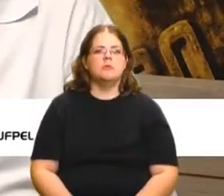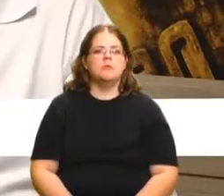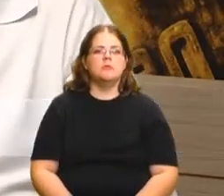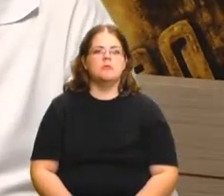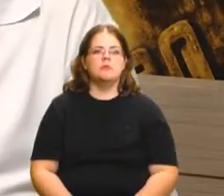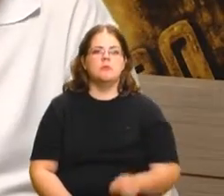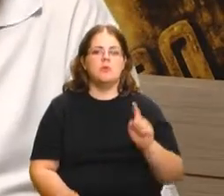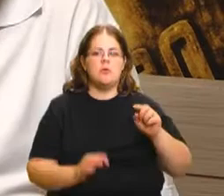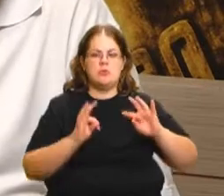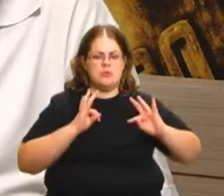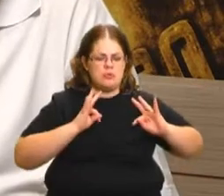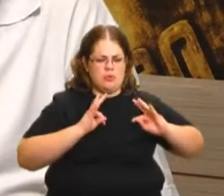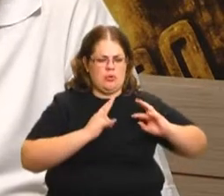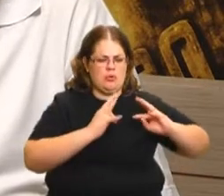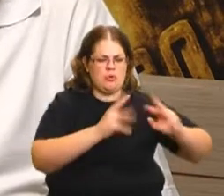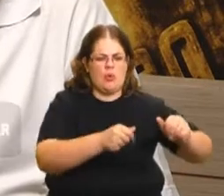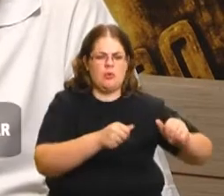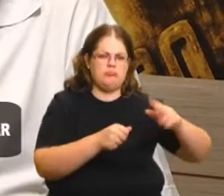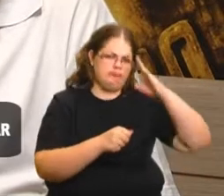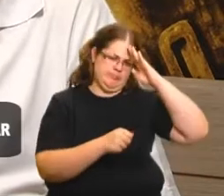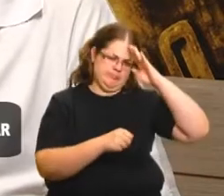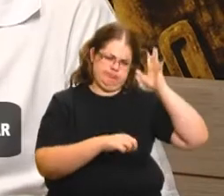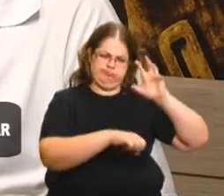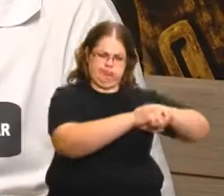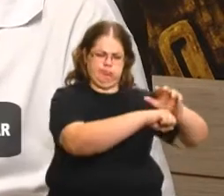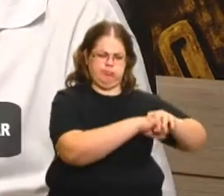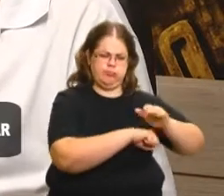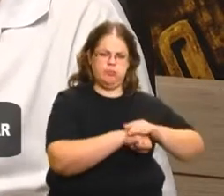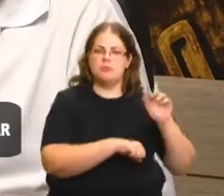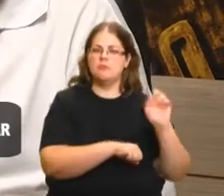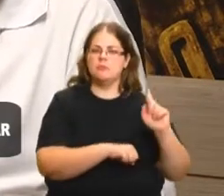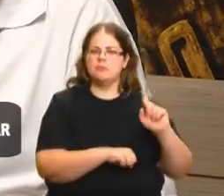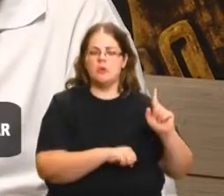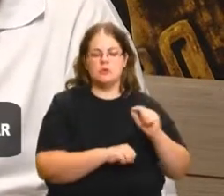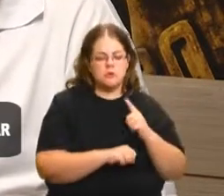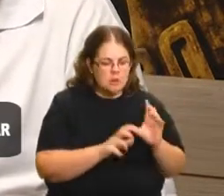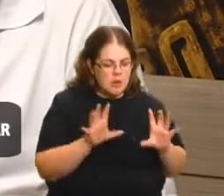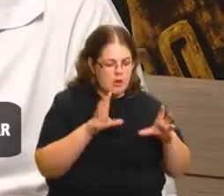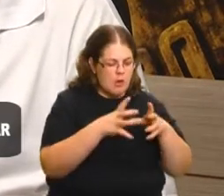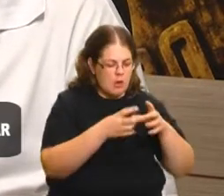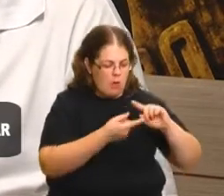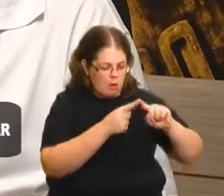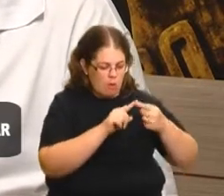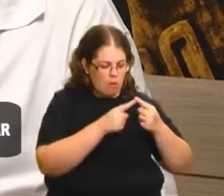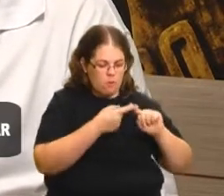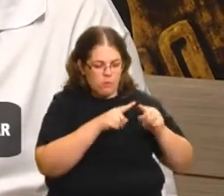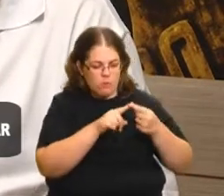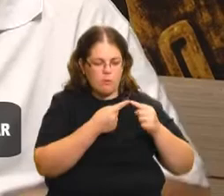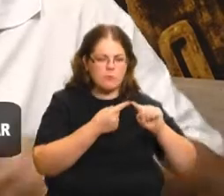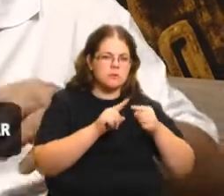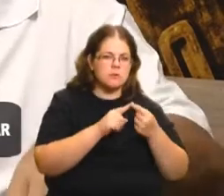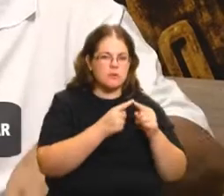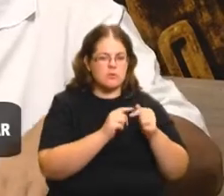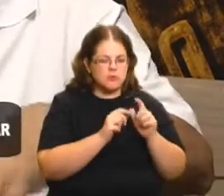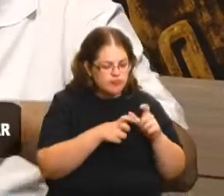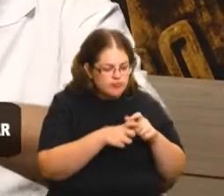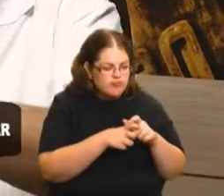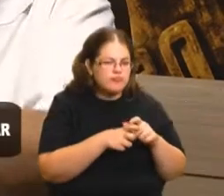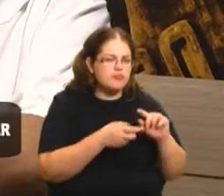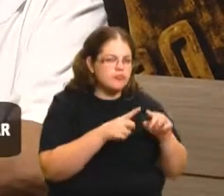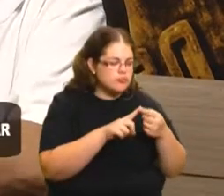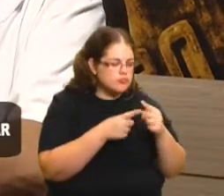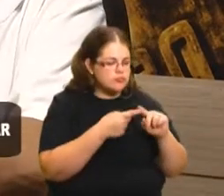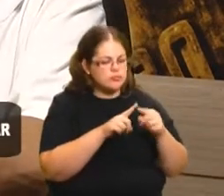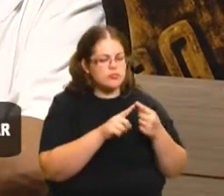tenham sido, quer dizer, certamente não foram todos. Né? O grupo que articulou o golpe era um grupo, que os articuladores eram